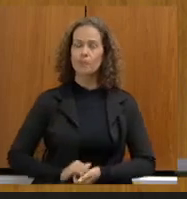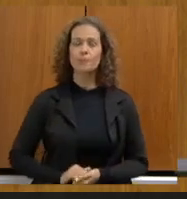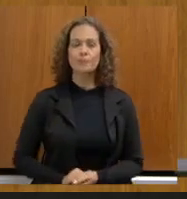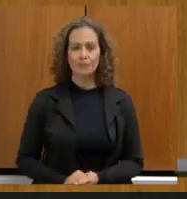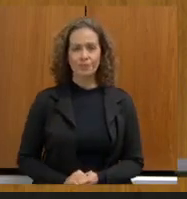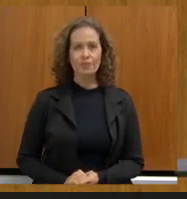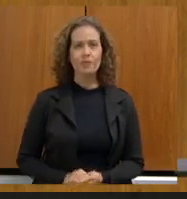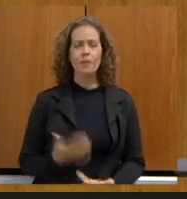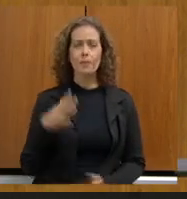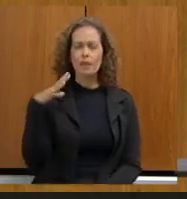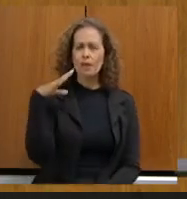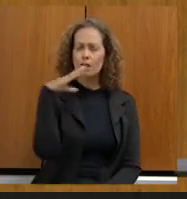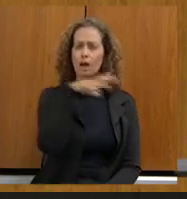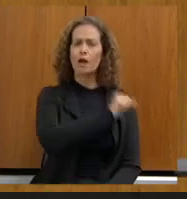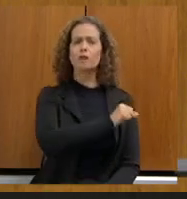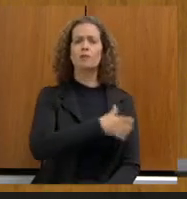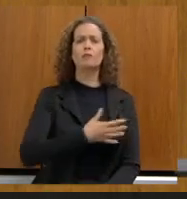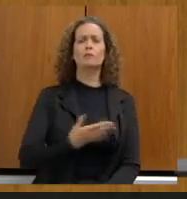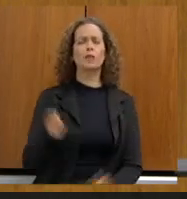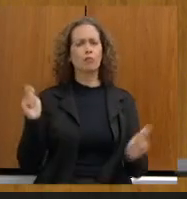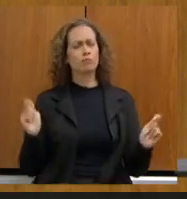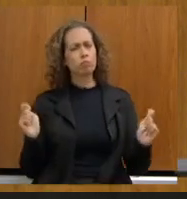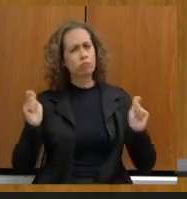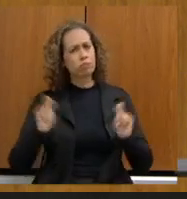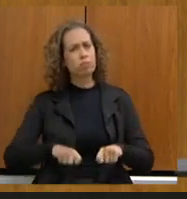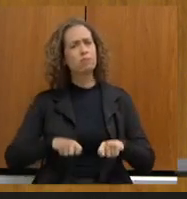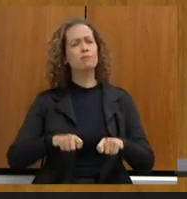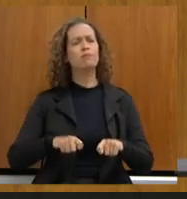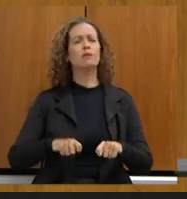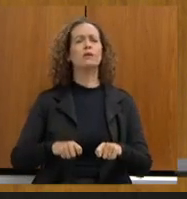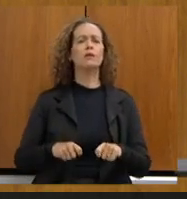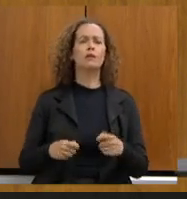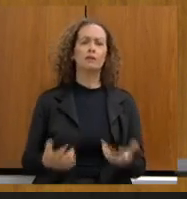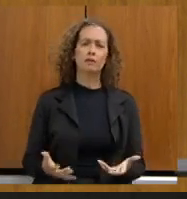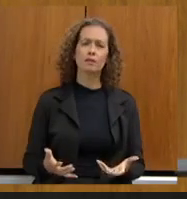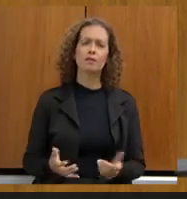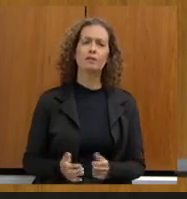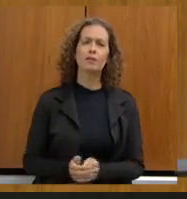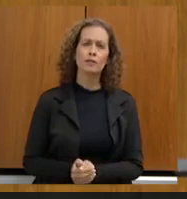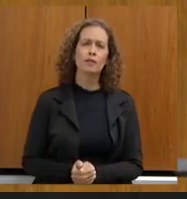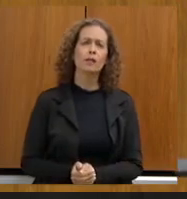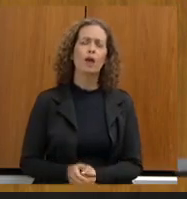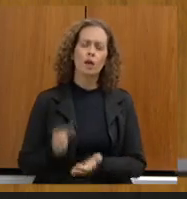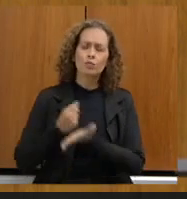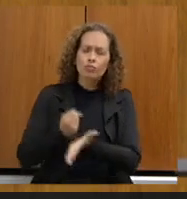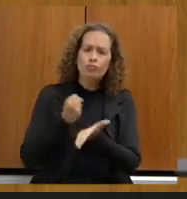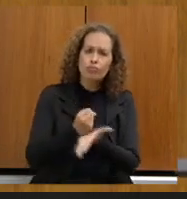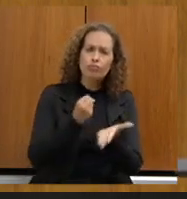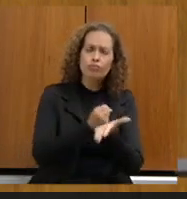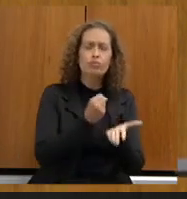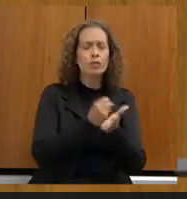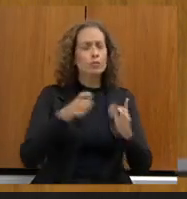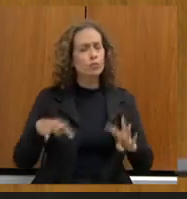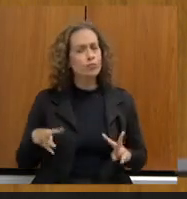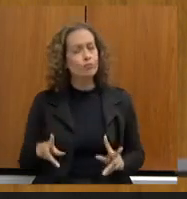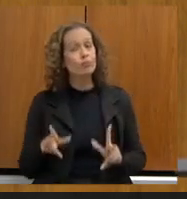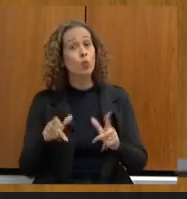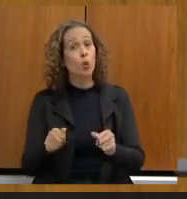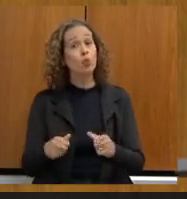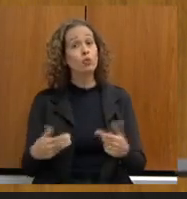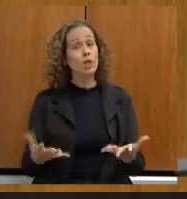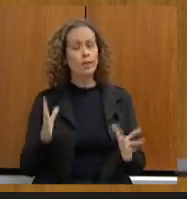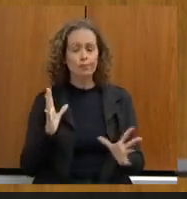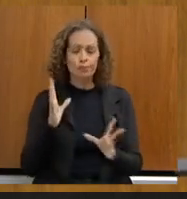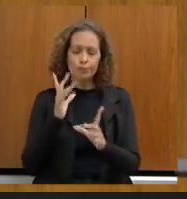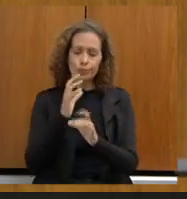ágil rápida e eficiente é prestativa e os números mostram